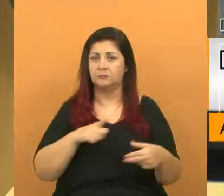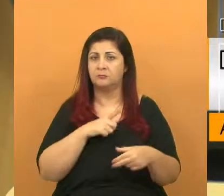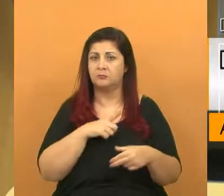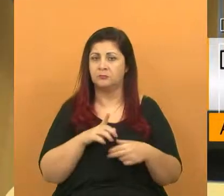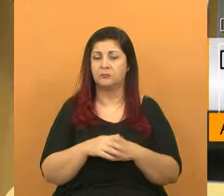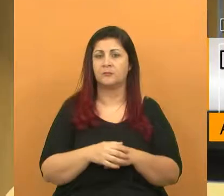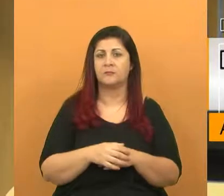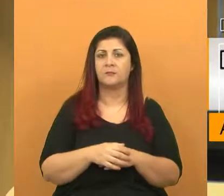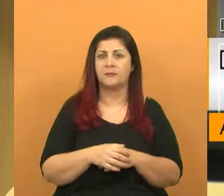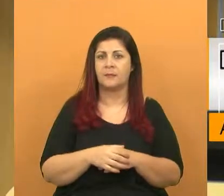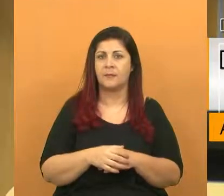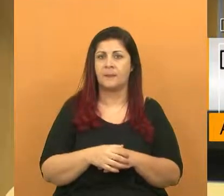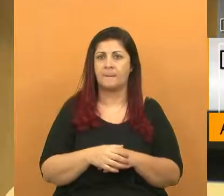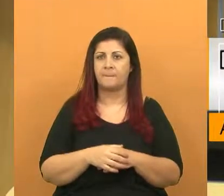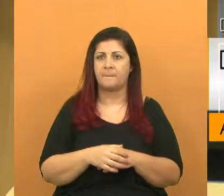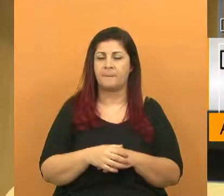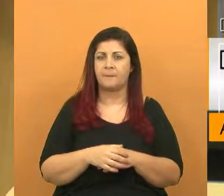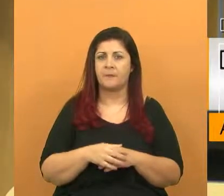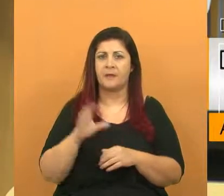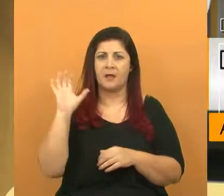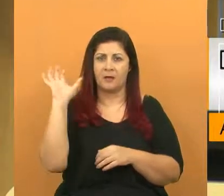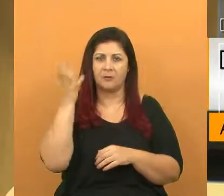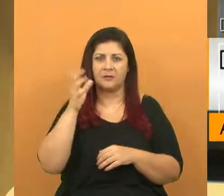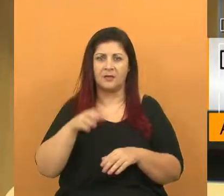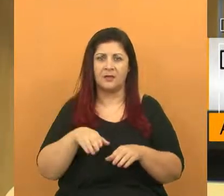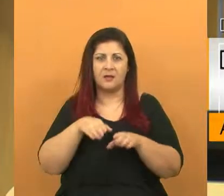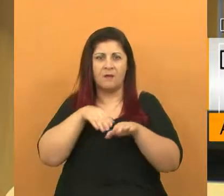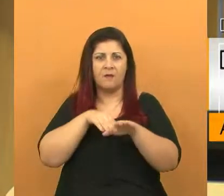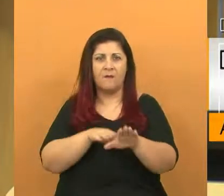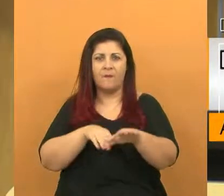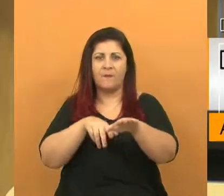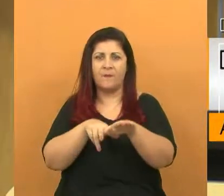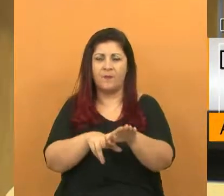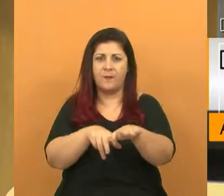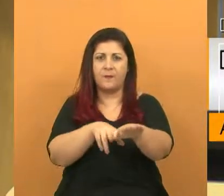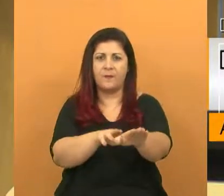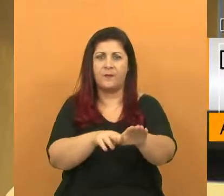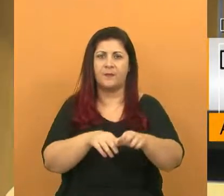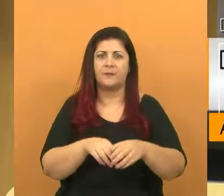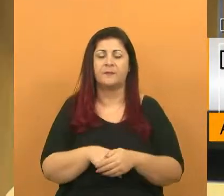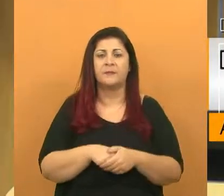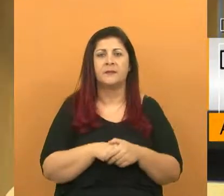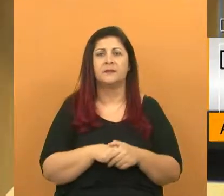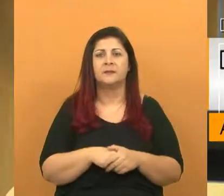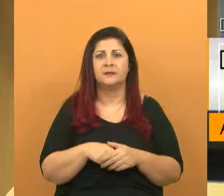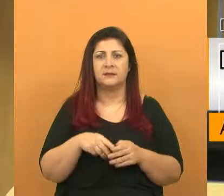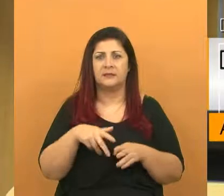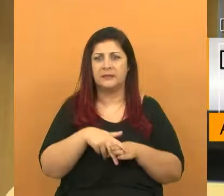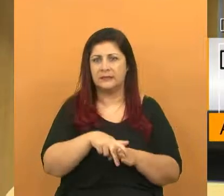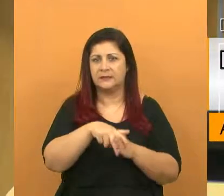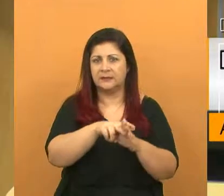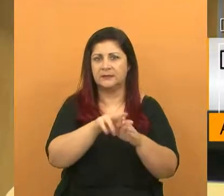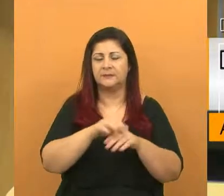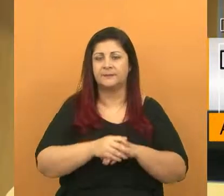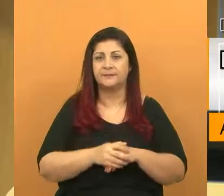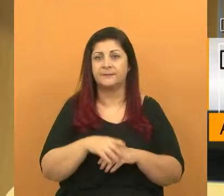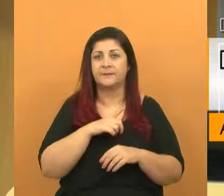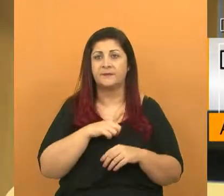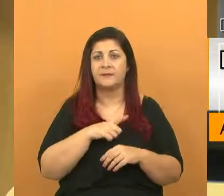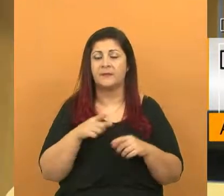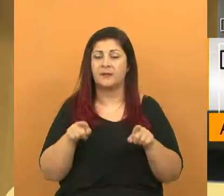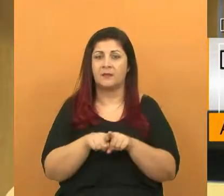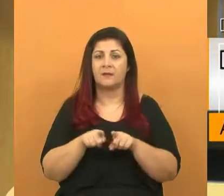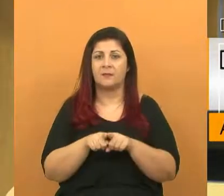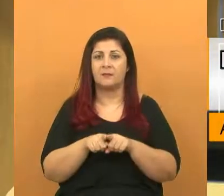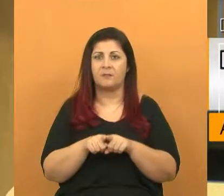realizaram as provas de esqui aquático dos jogos pan americanos de 2007 conta ainda com alguns parques ao seu